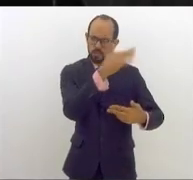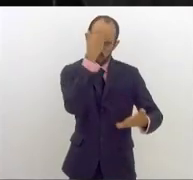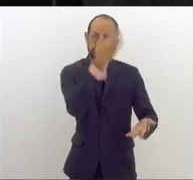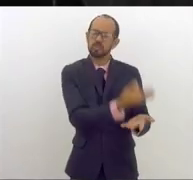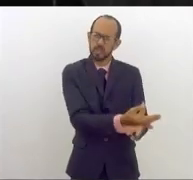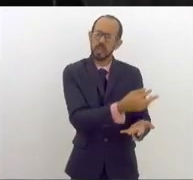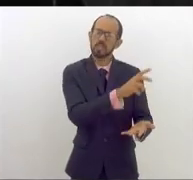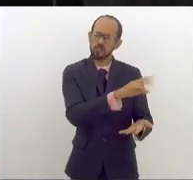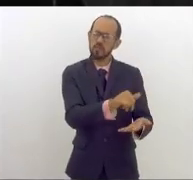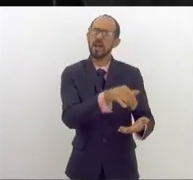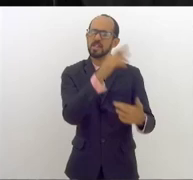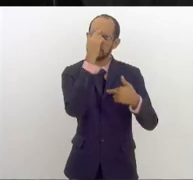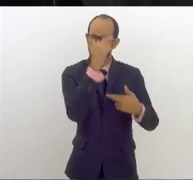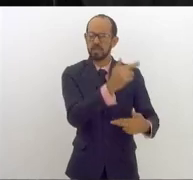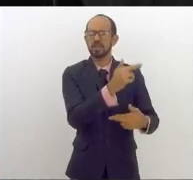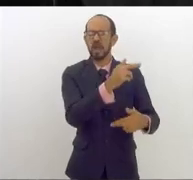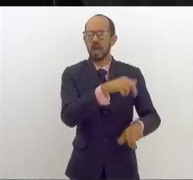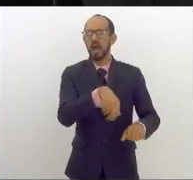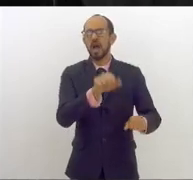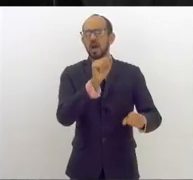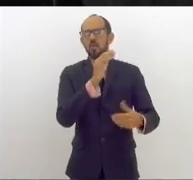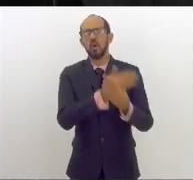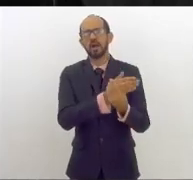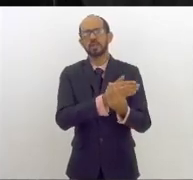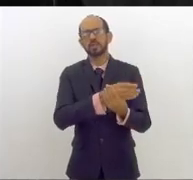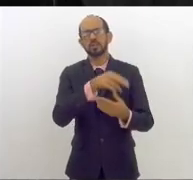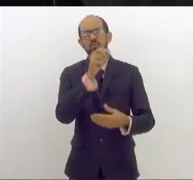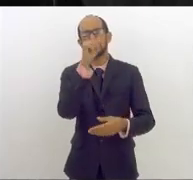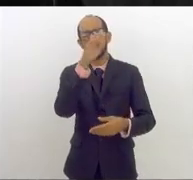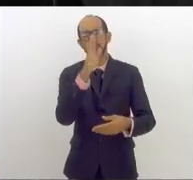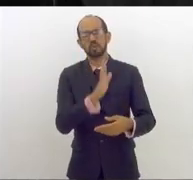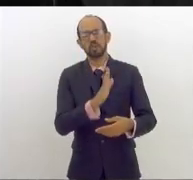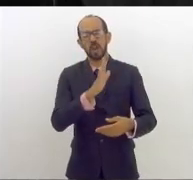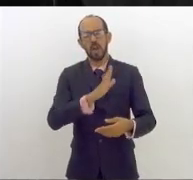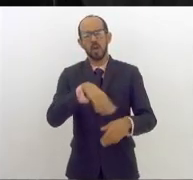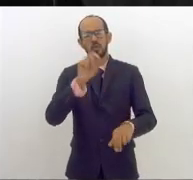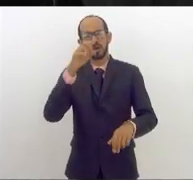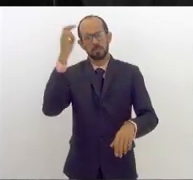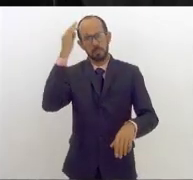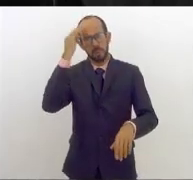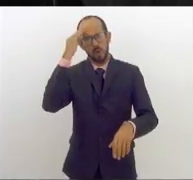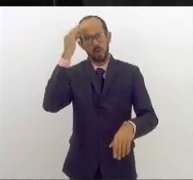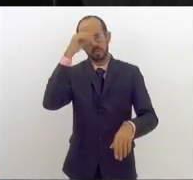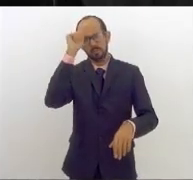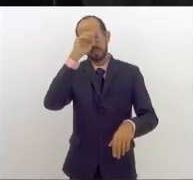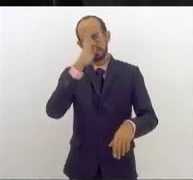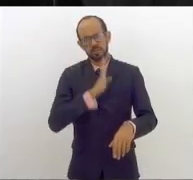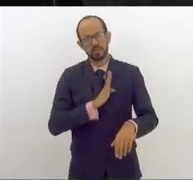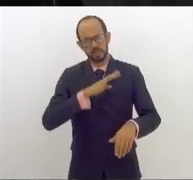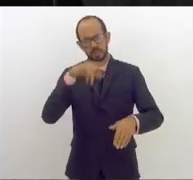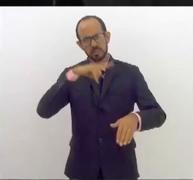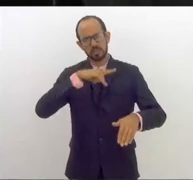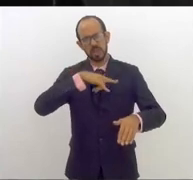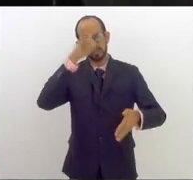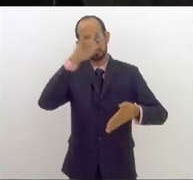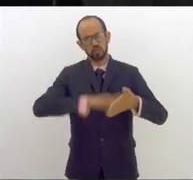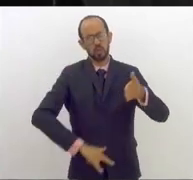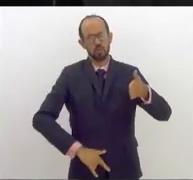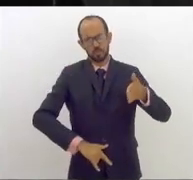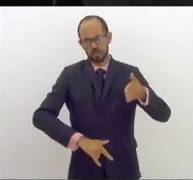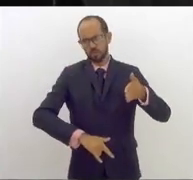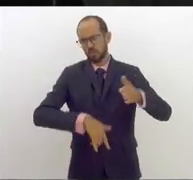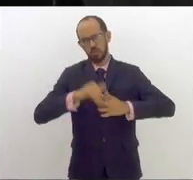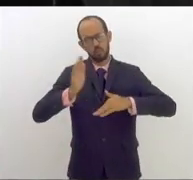do arquivo nacional de preservar a memória é brasileira é memória documental brasileira a memória histórica brasileira